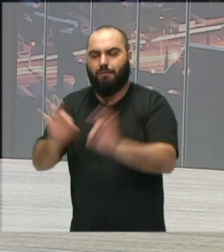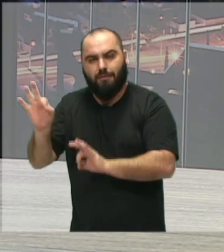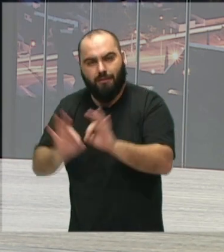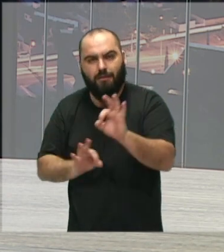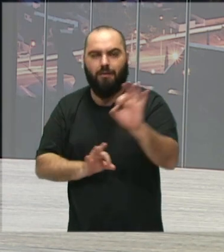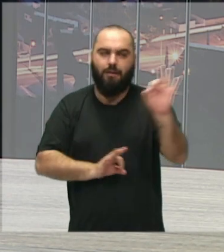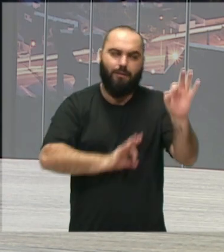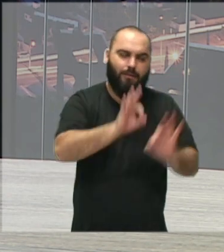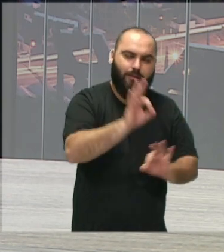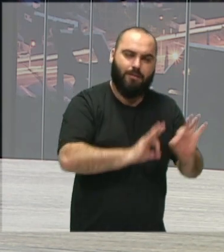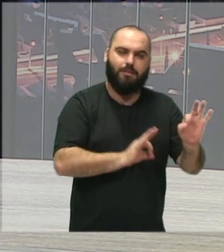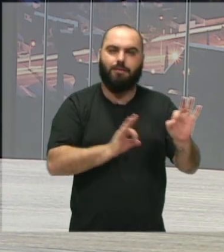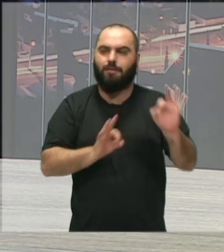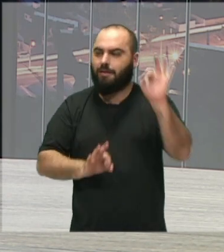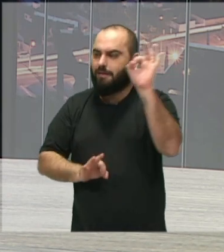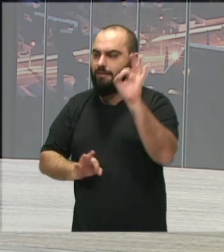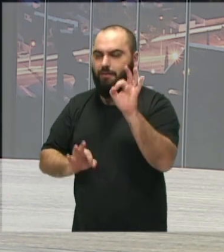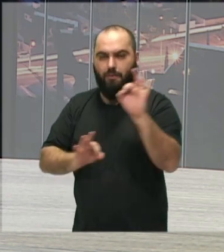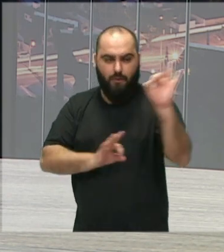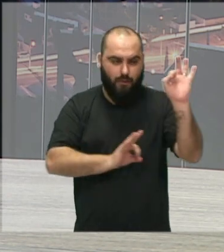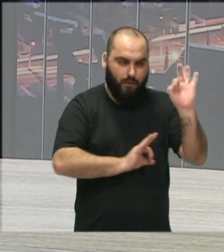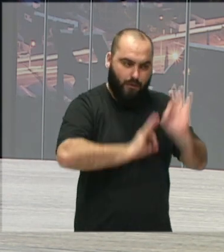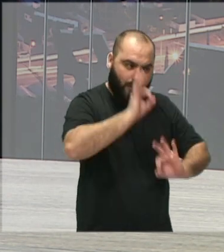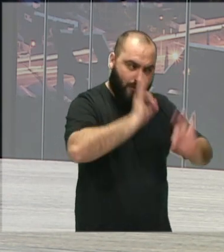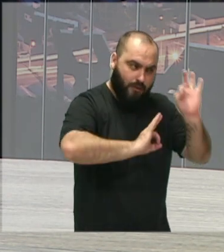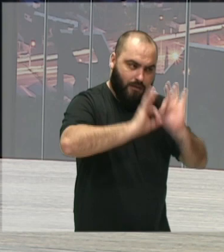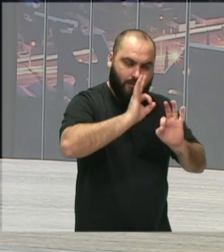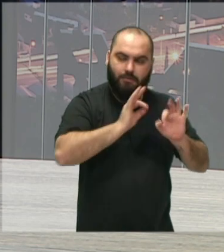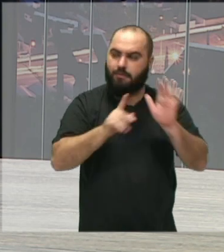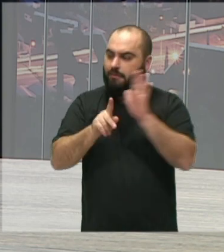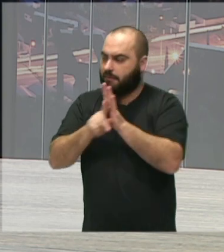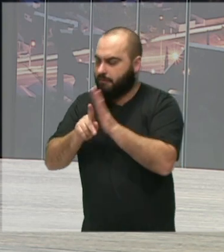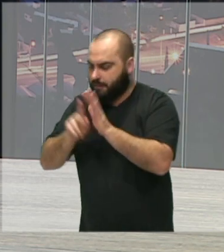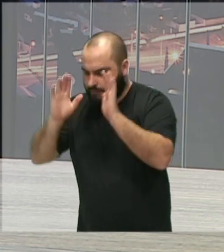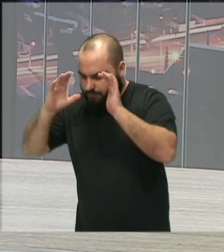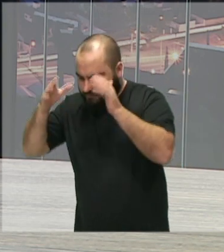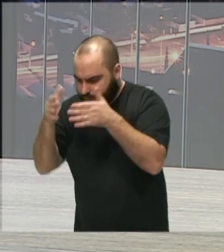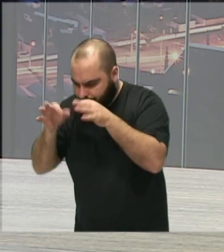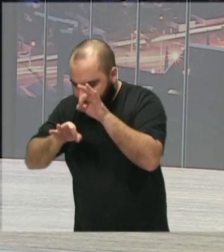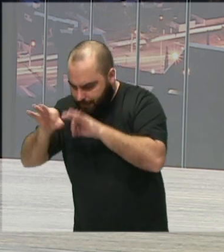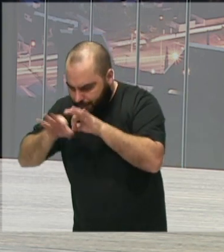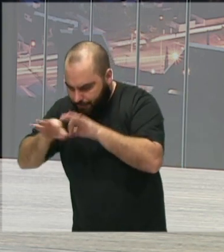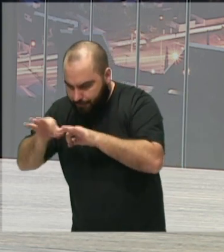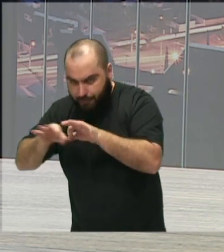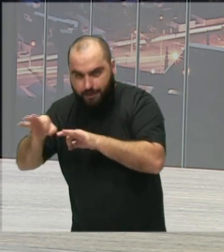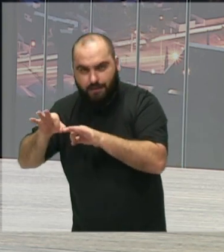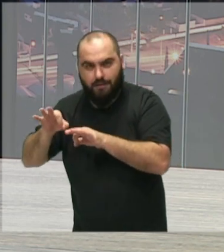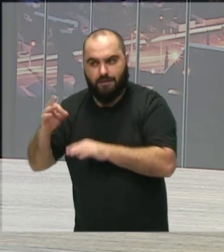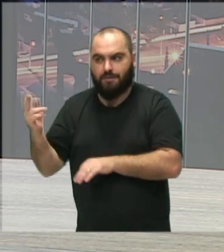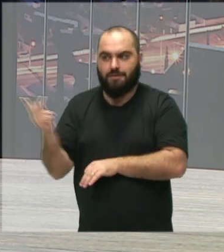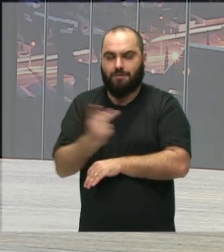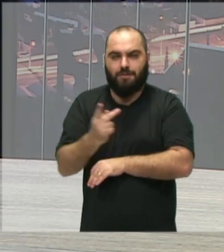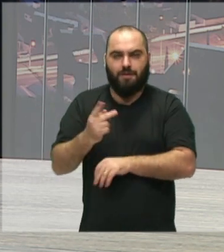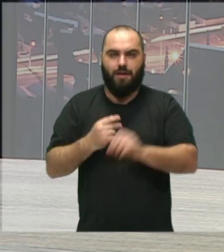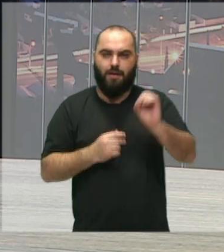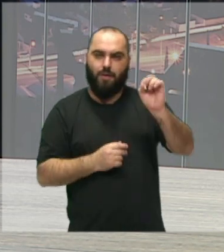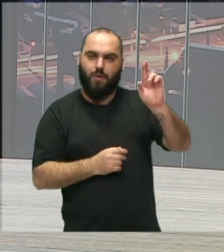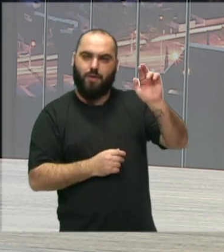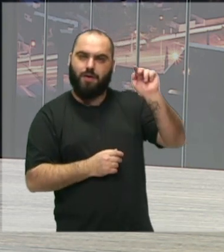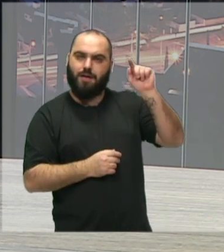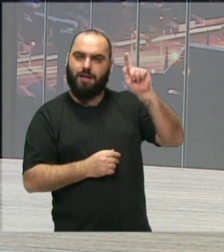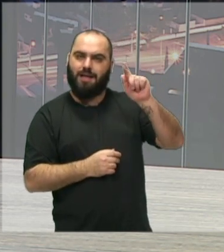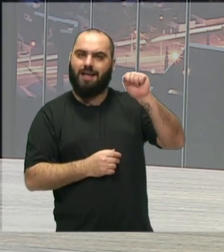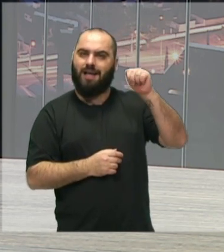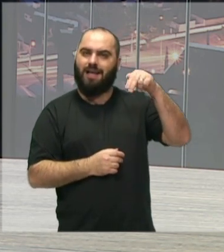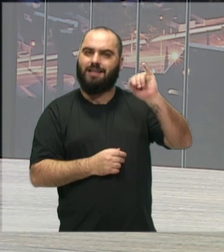organização e planejamento, né, de como colocar a importância que tem os museus e colocar